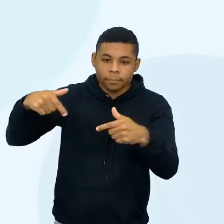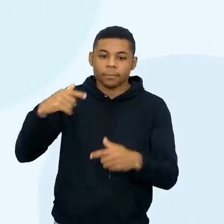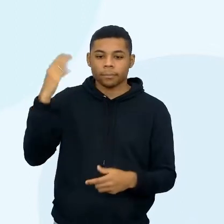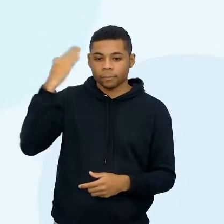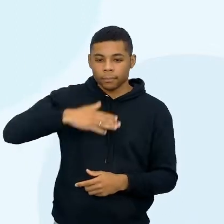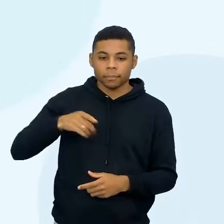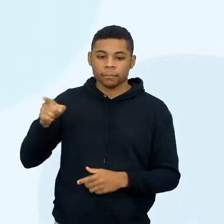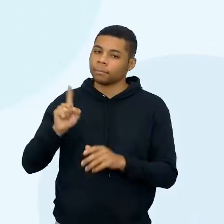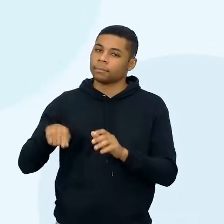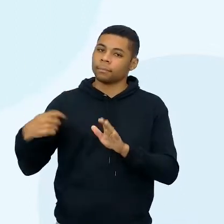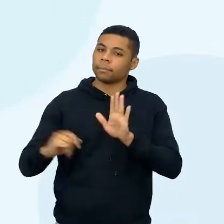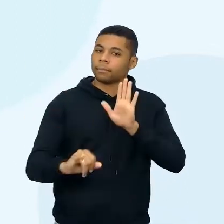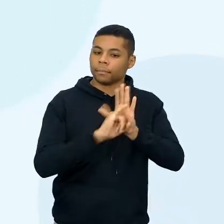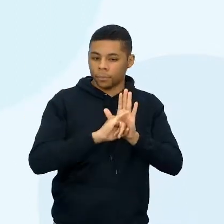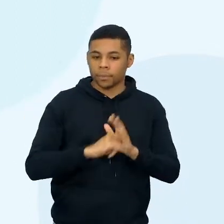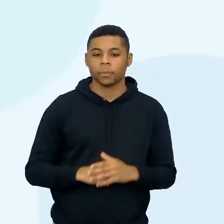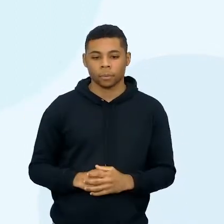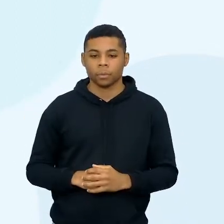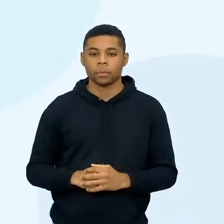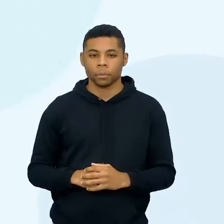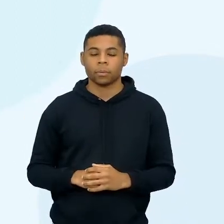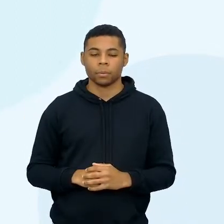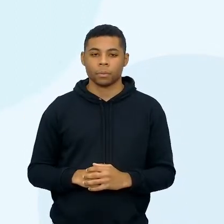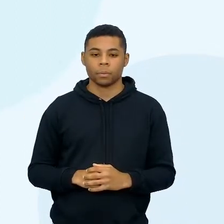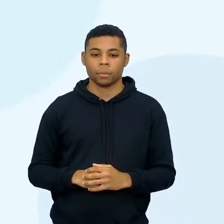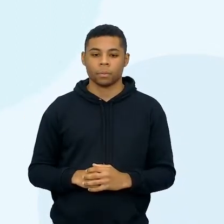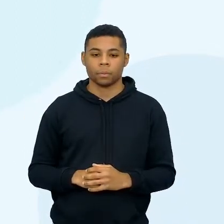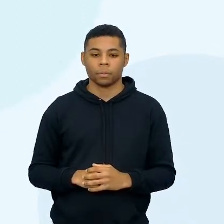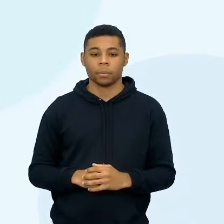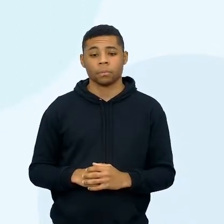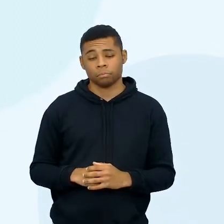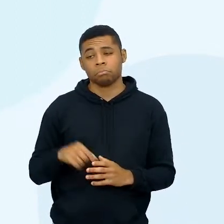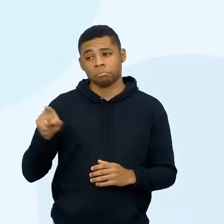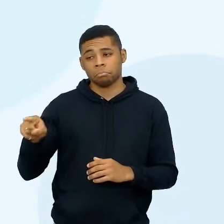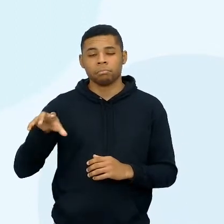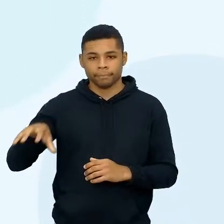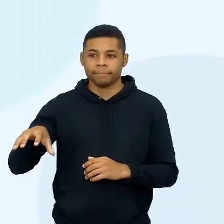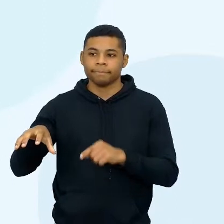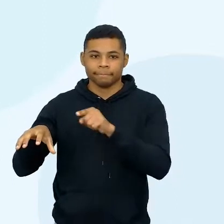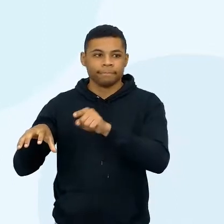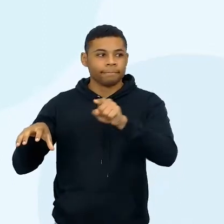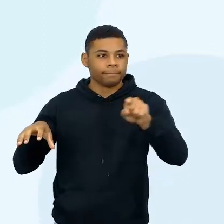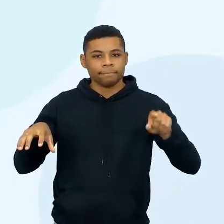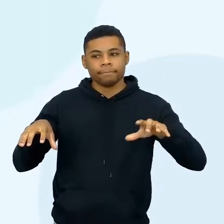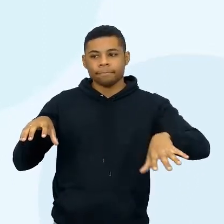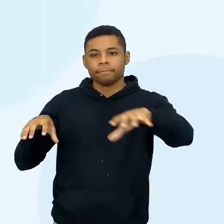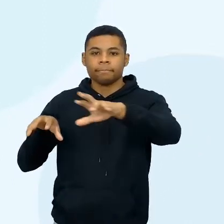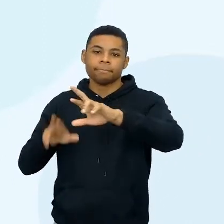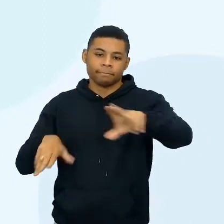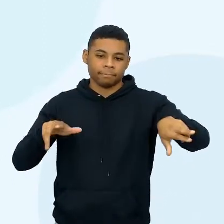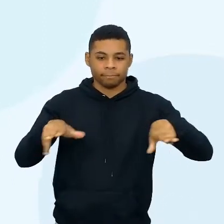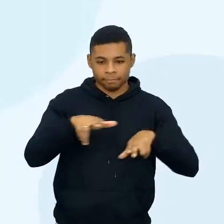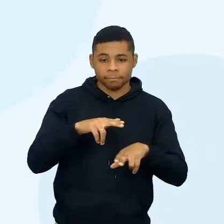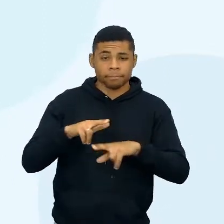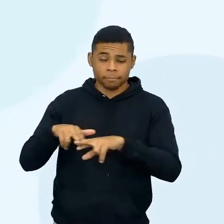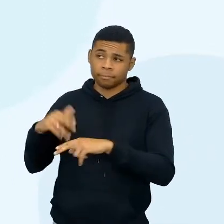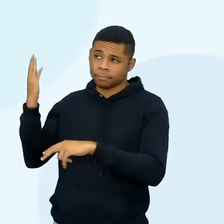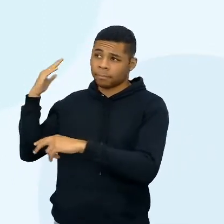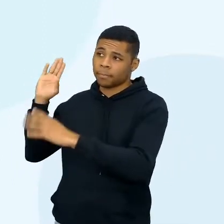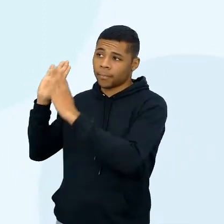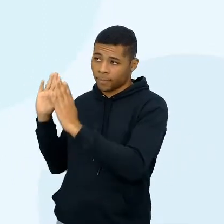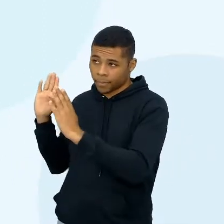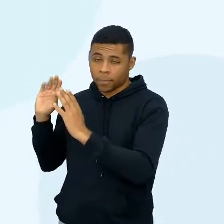a identidade e a diversidade cultural de diferentes sociedades inseridas no tempo e inseridas no